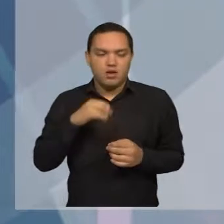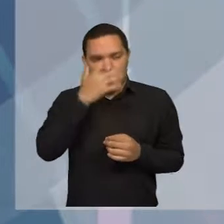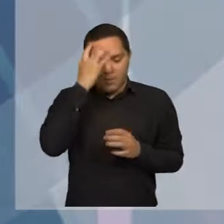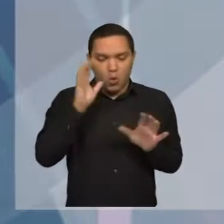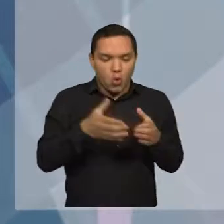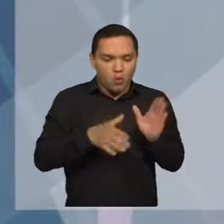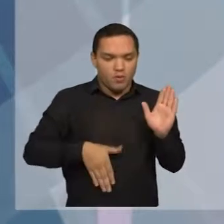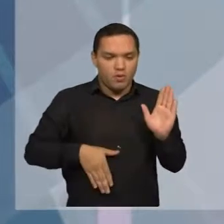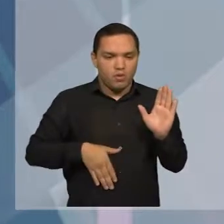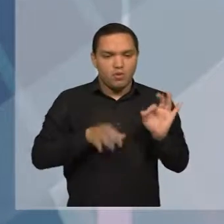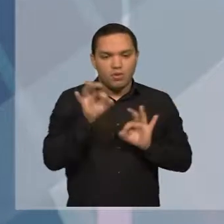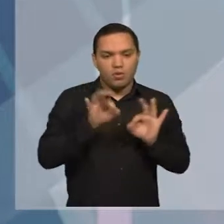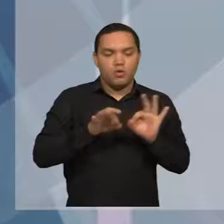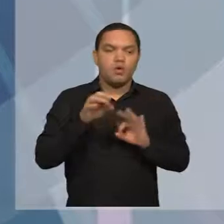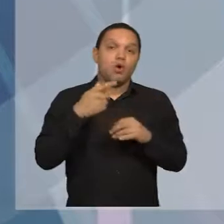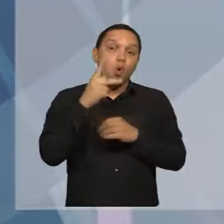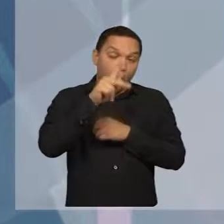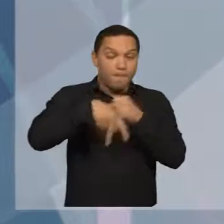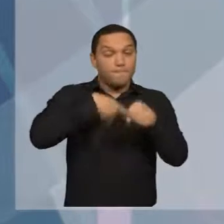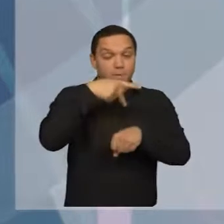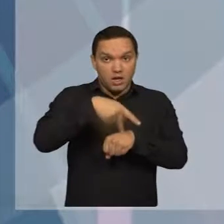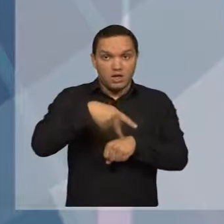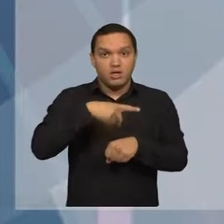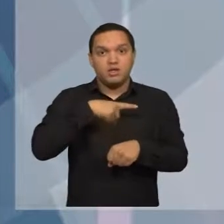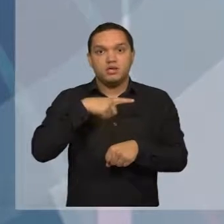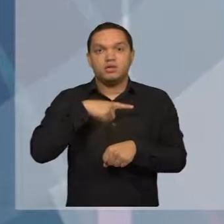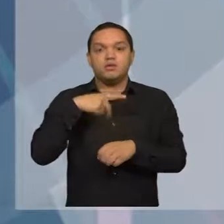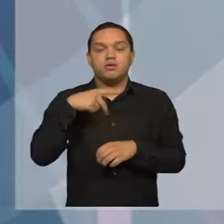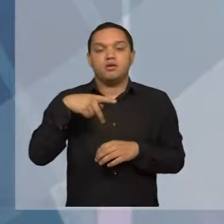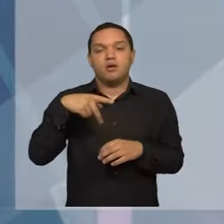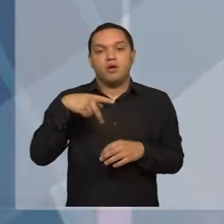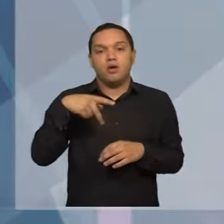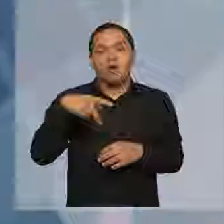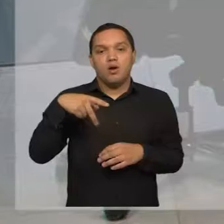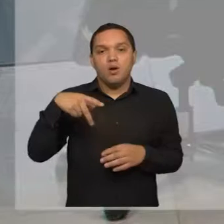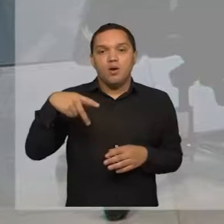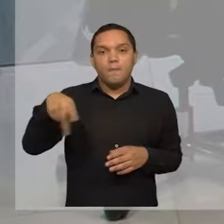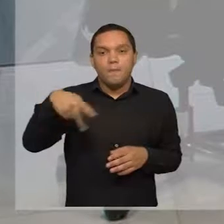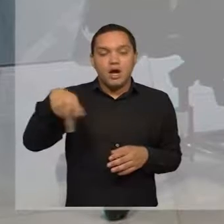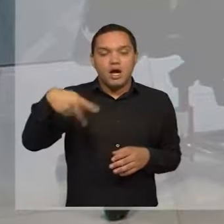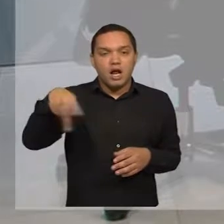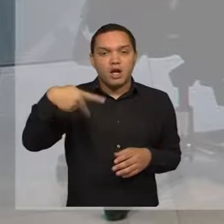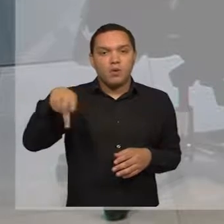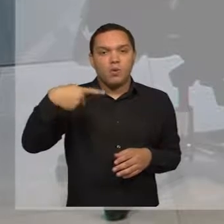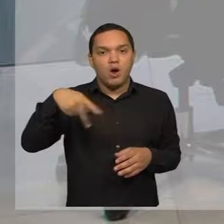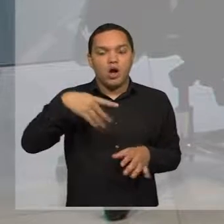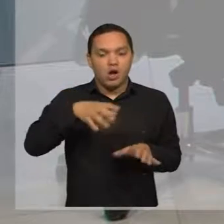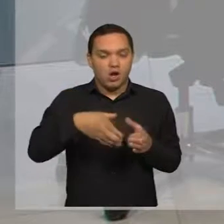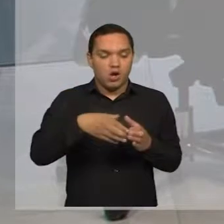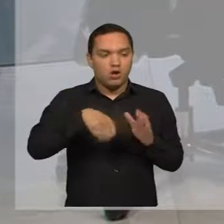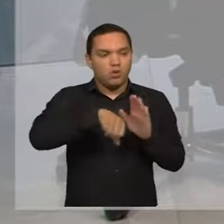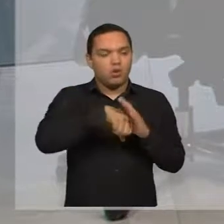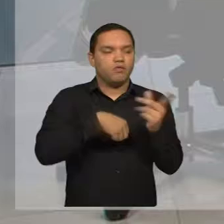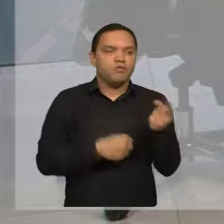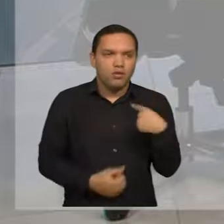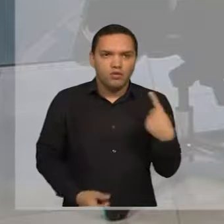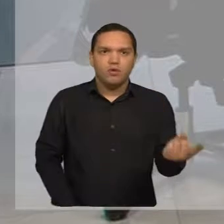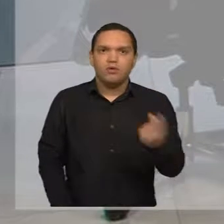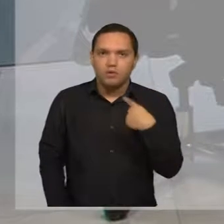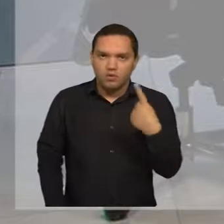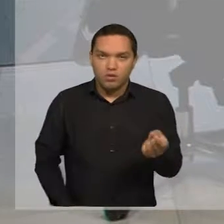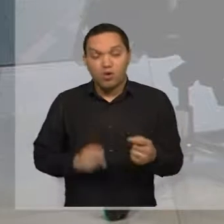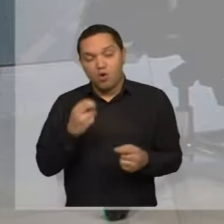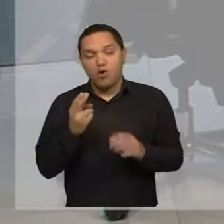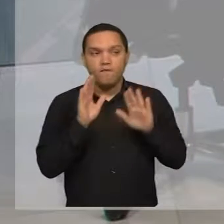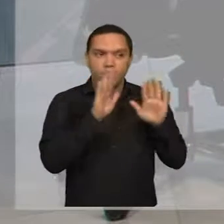no Brasil a partir do Paraguai. Né? Você já tem informação em que os bandidos vai e volta, vão né? e voltam, ou